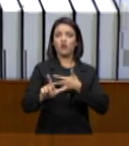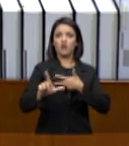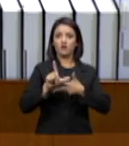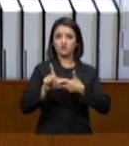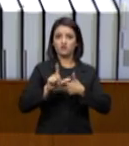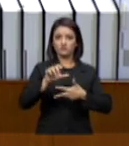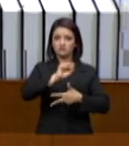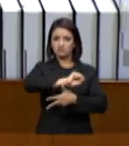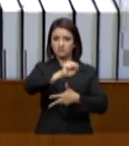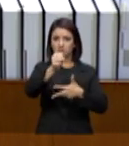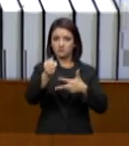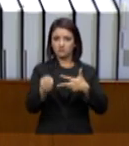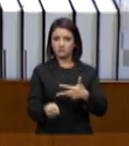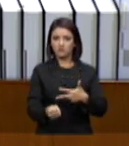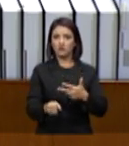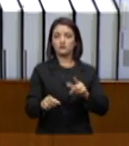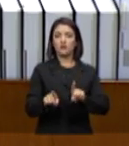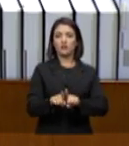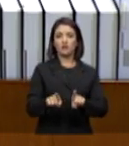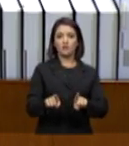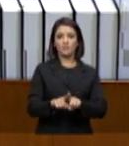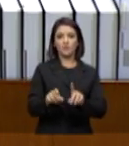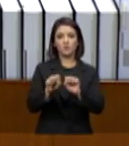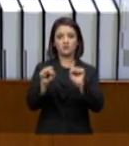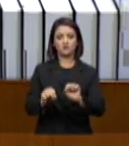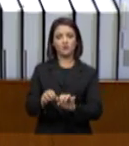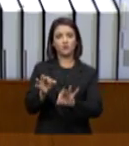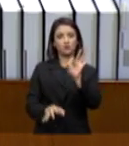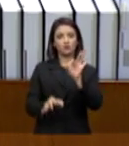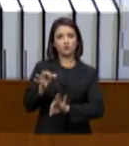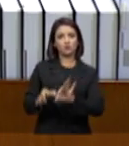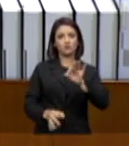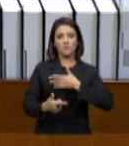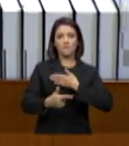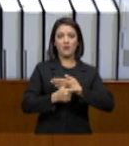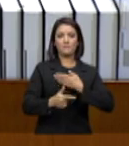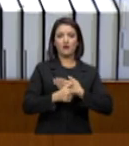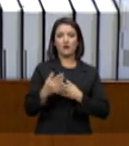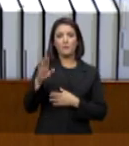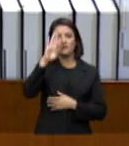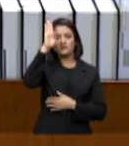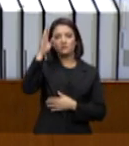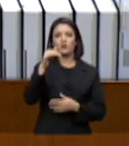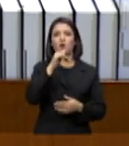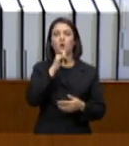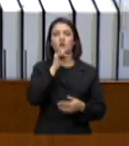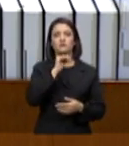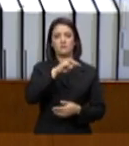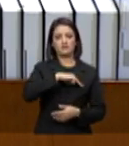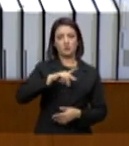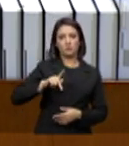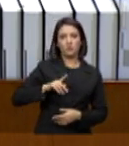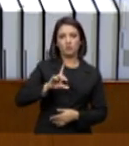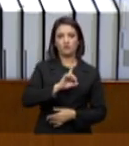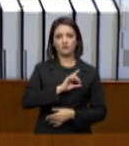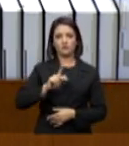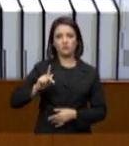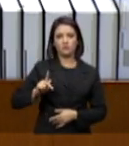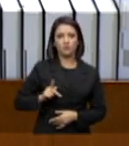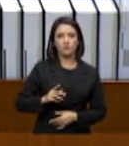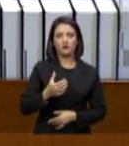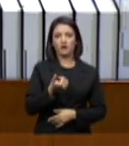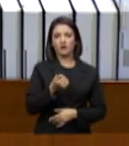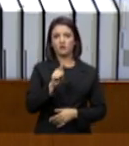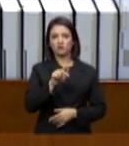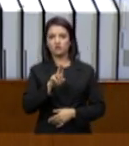legislativo como o sistema de justiça as funções essenciais à justiça ministério público defensoria pública advocacia pública